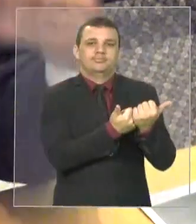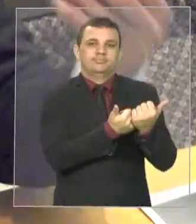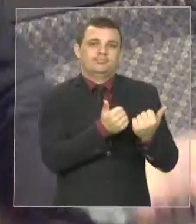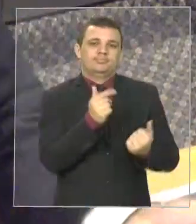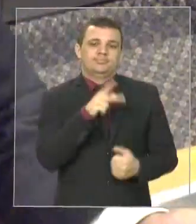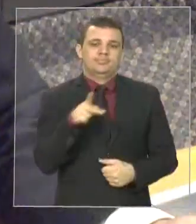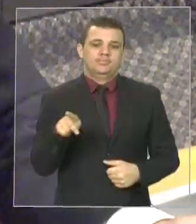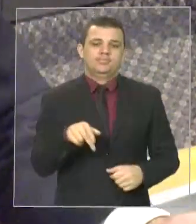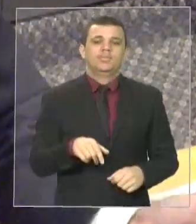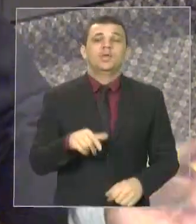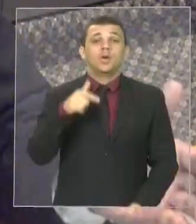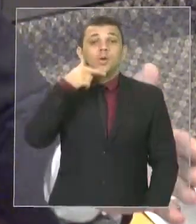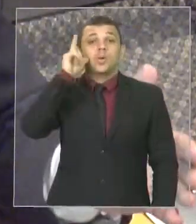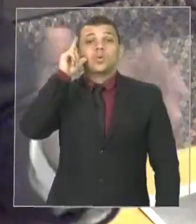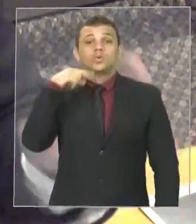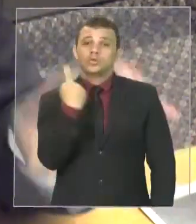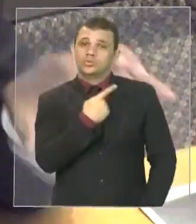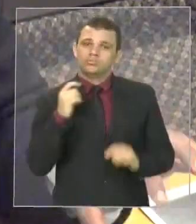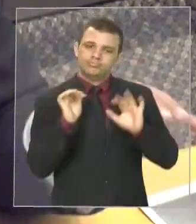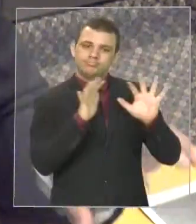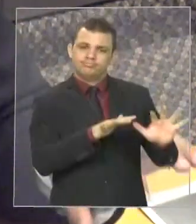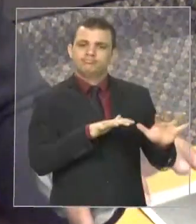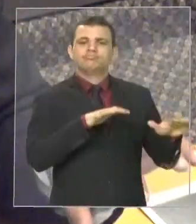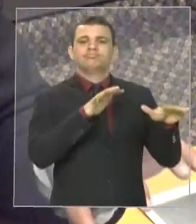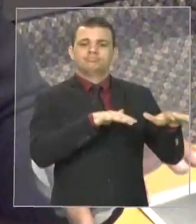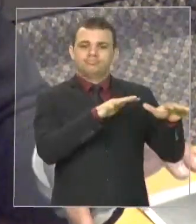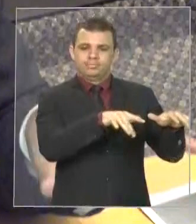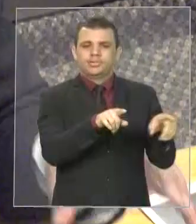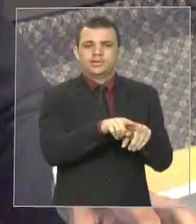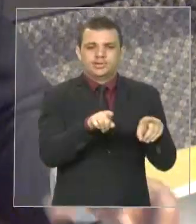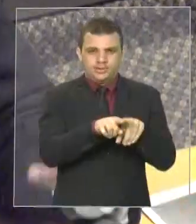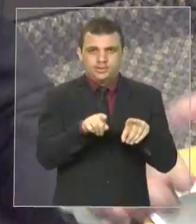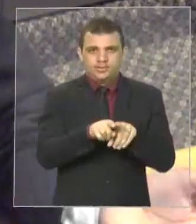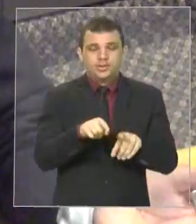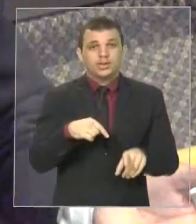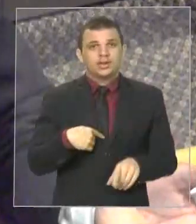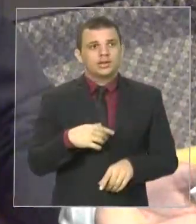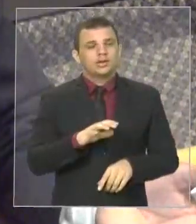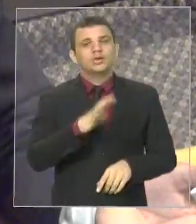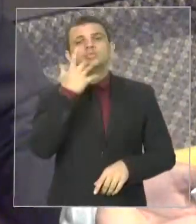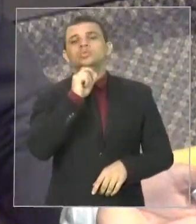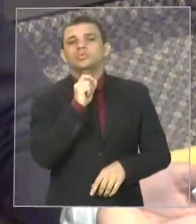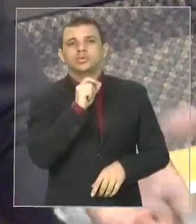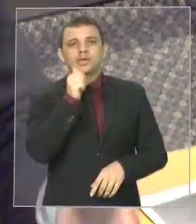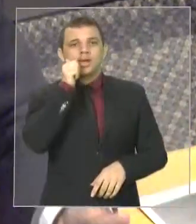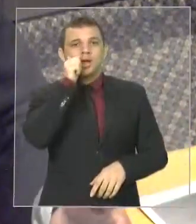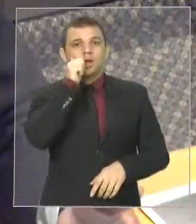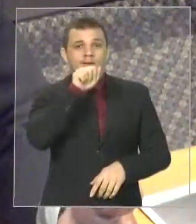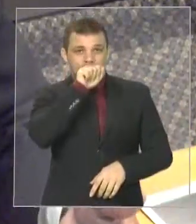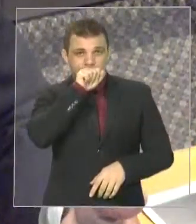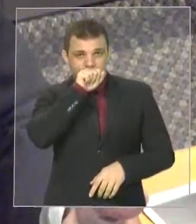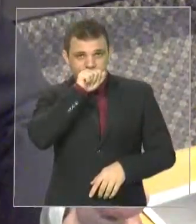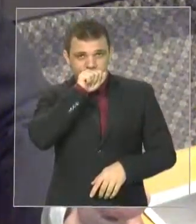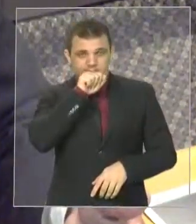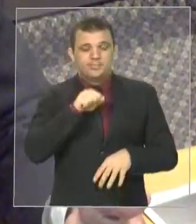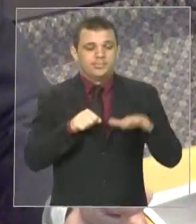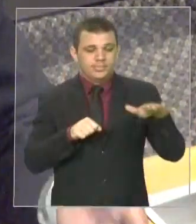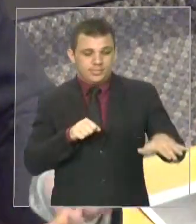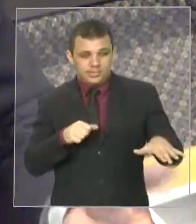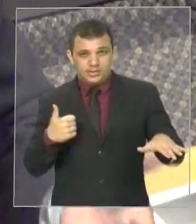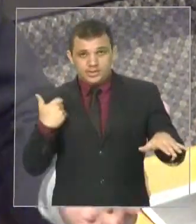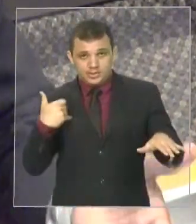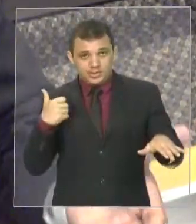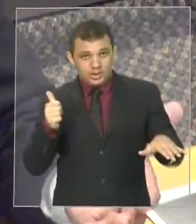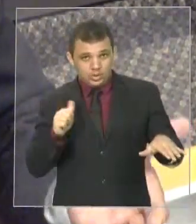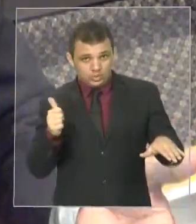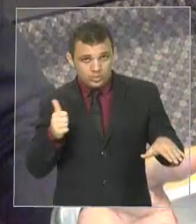melhor, estávamos no movimento, e durante a nossa presença no movimento, nós fomos surpreendidos com uma mãe, com uma criança de 11 anos. E